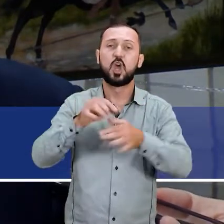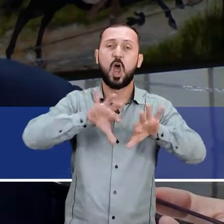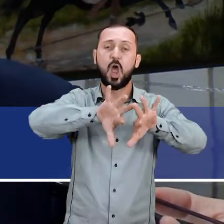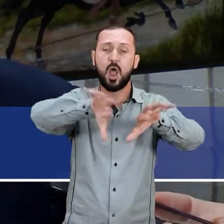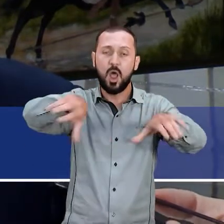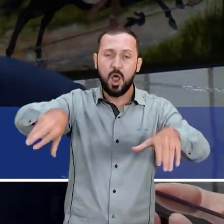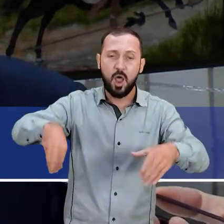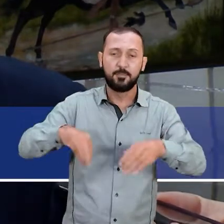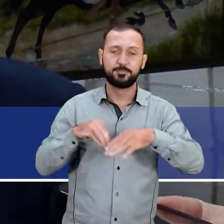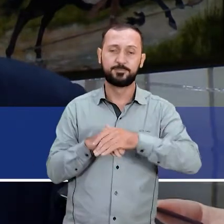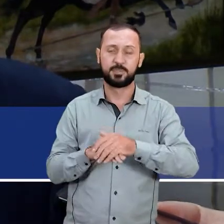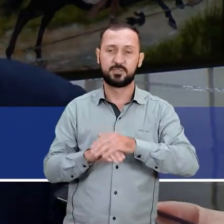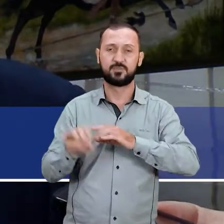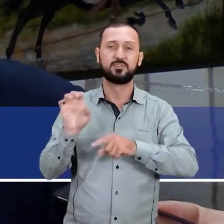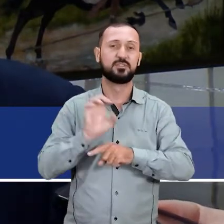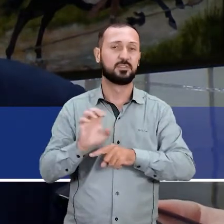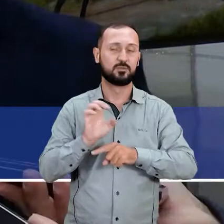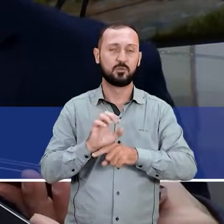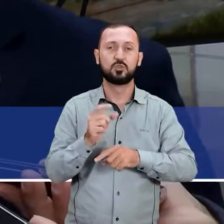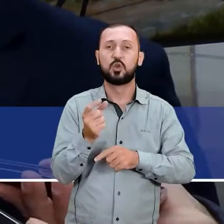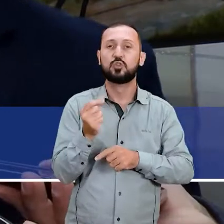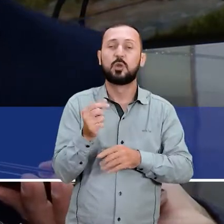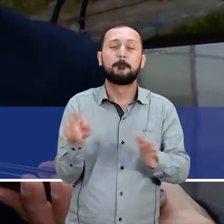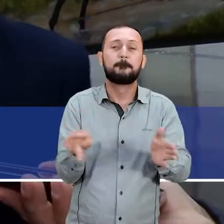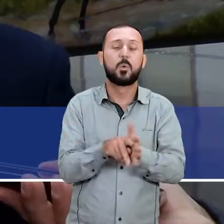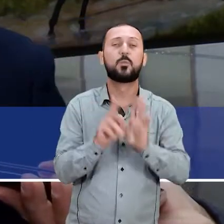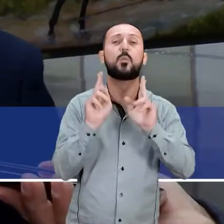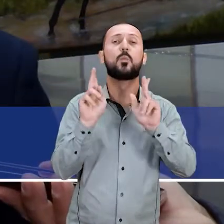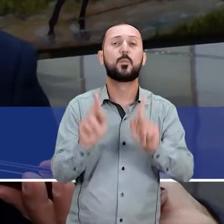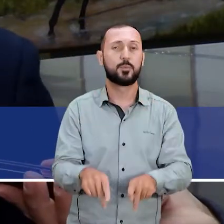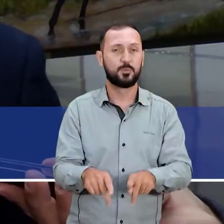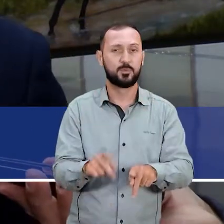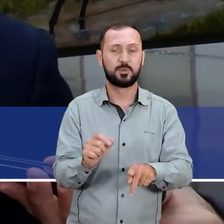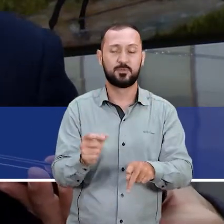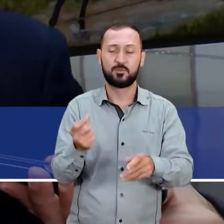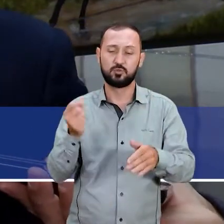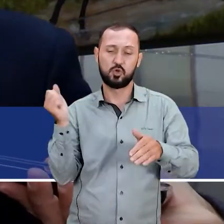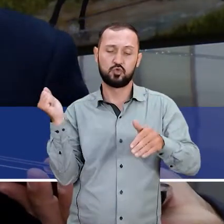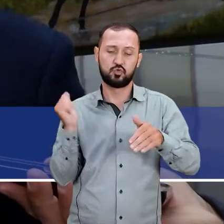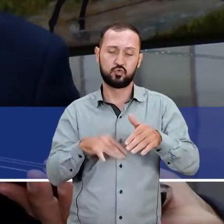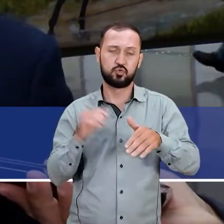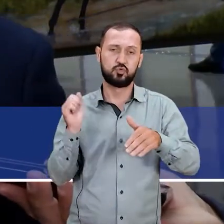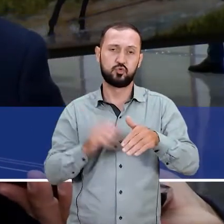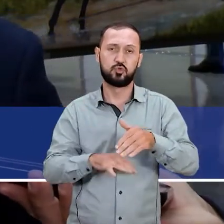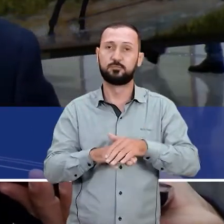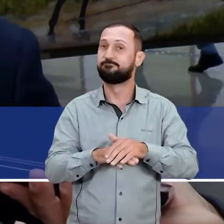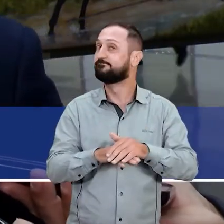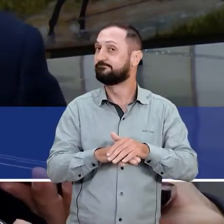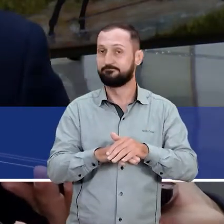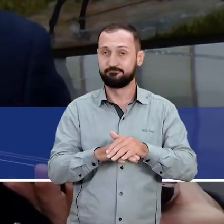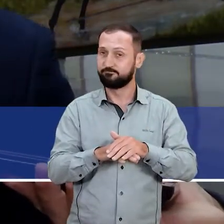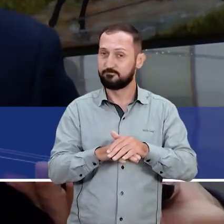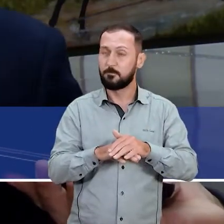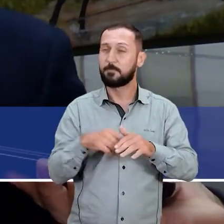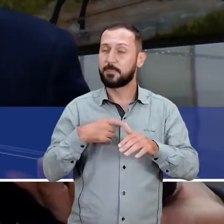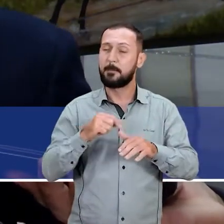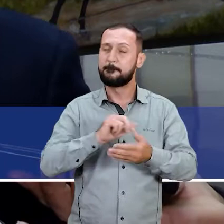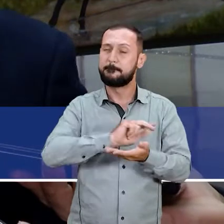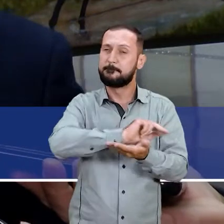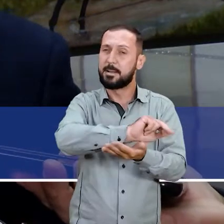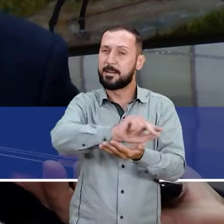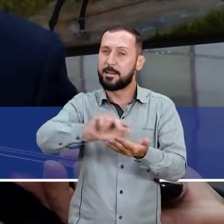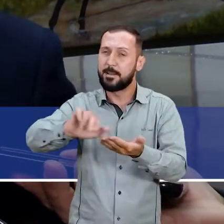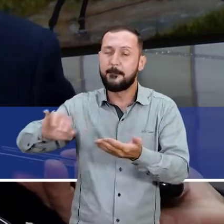captação de recursos para o fundo estadual. Não é só recursos públicos que vão alimentar o fundo, né? Nós